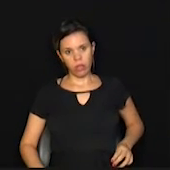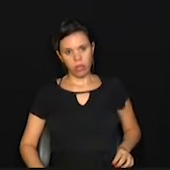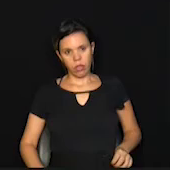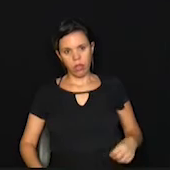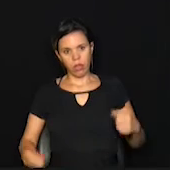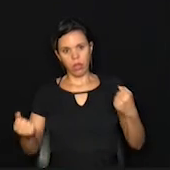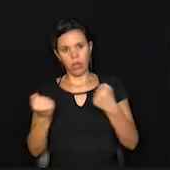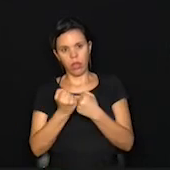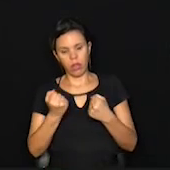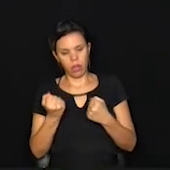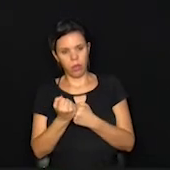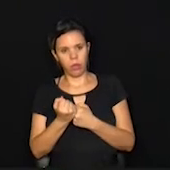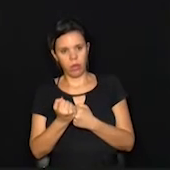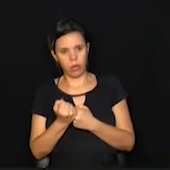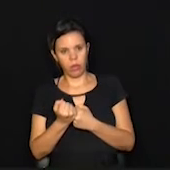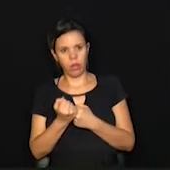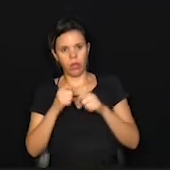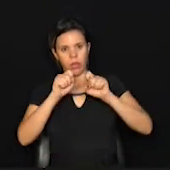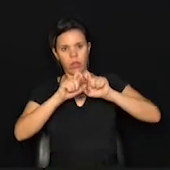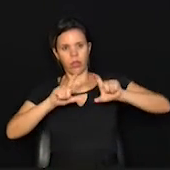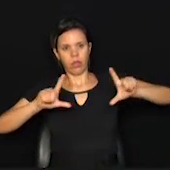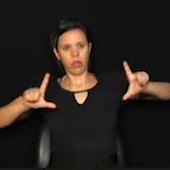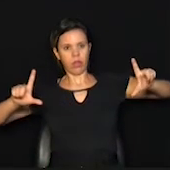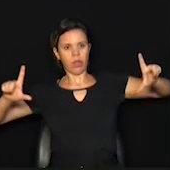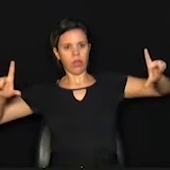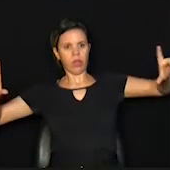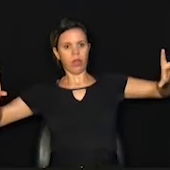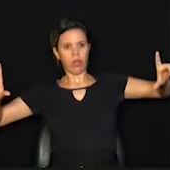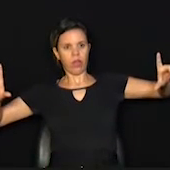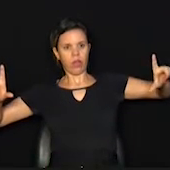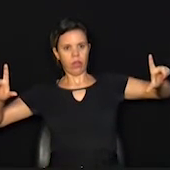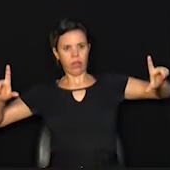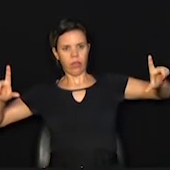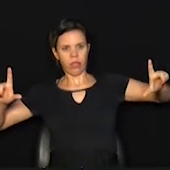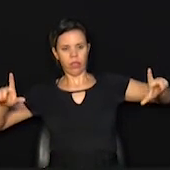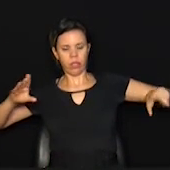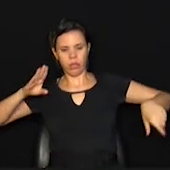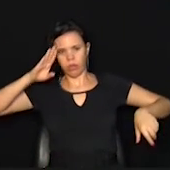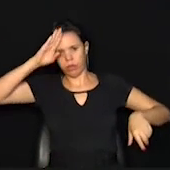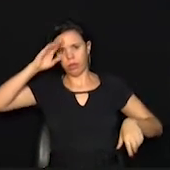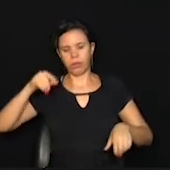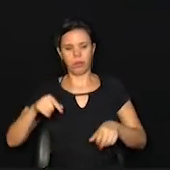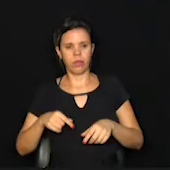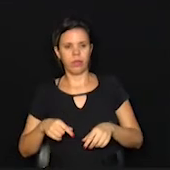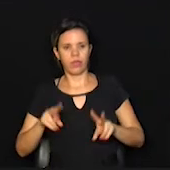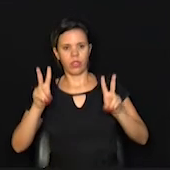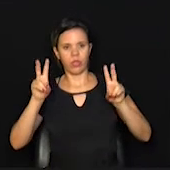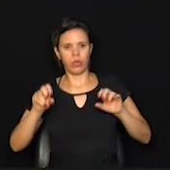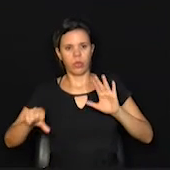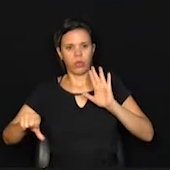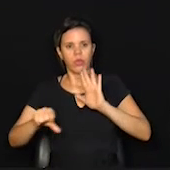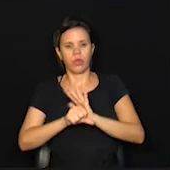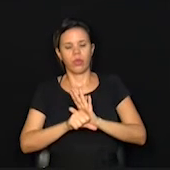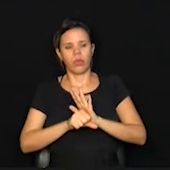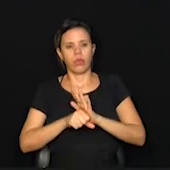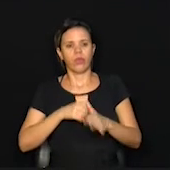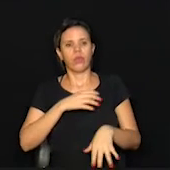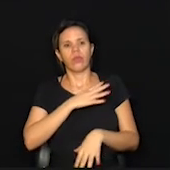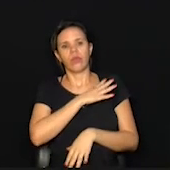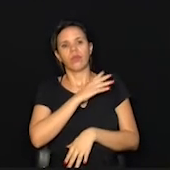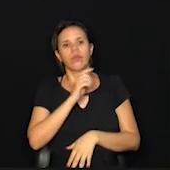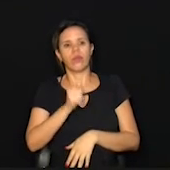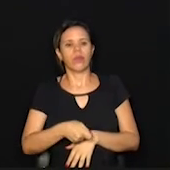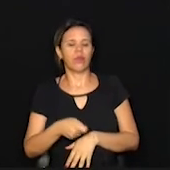apoiadores do bolsonaro levaram às ruas no Domingo acho que esse look volta falou pela criminalização do comunismo né